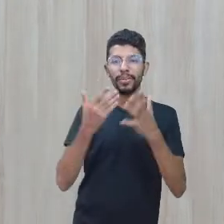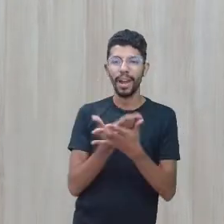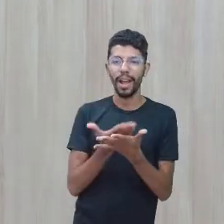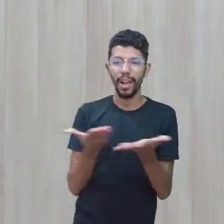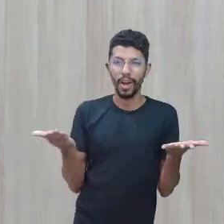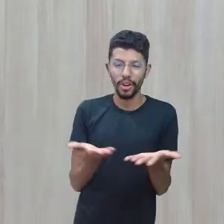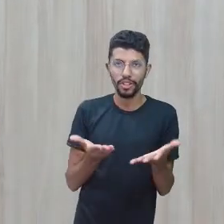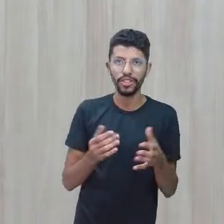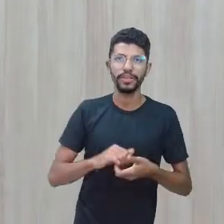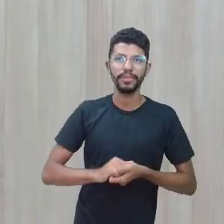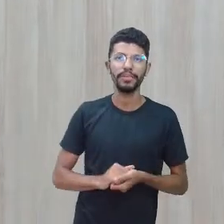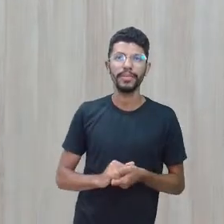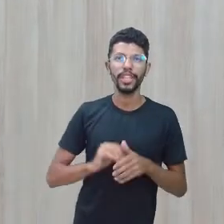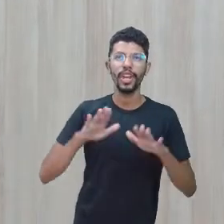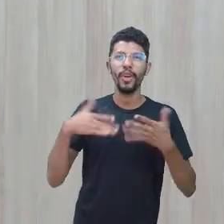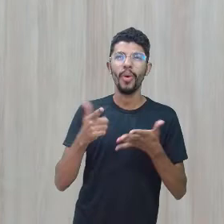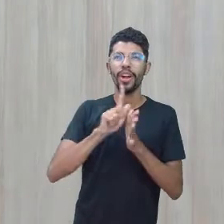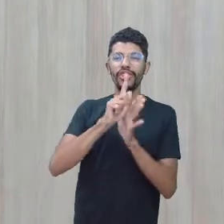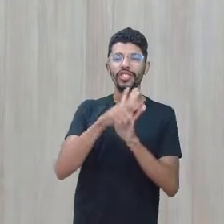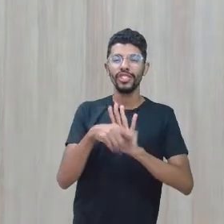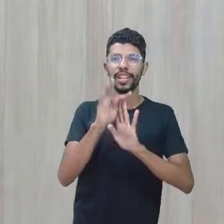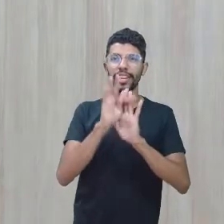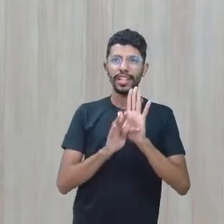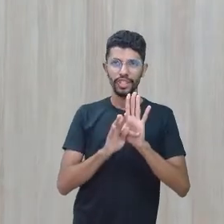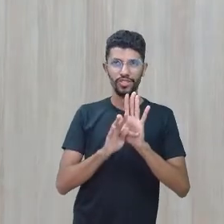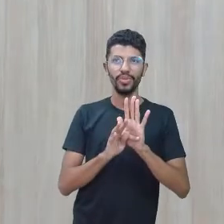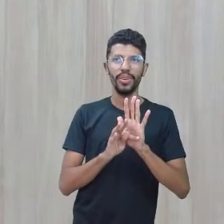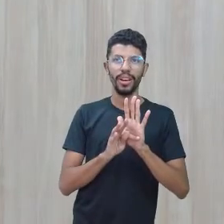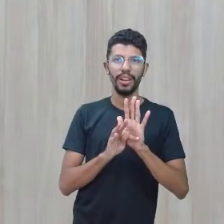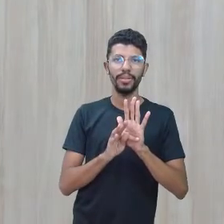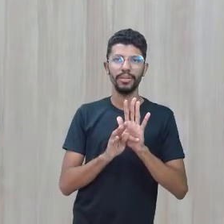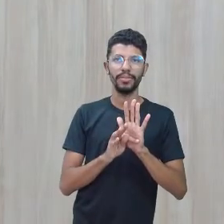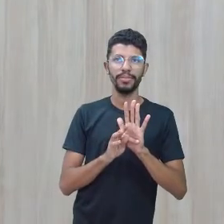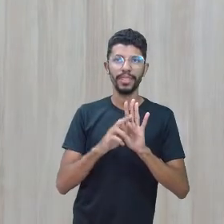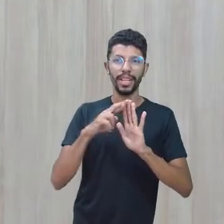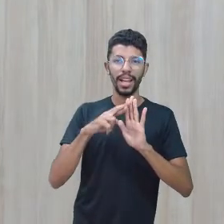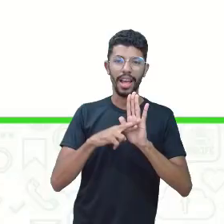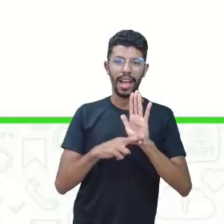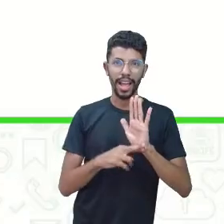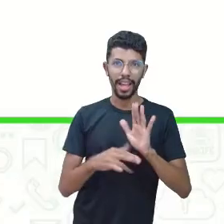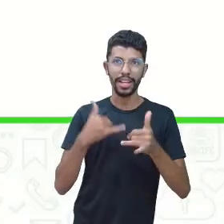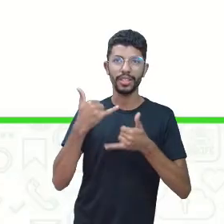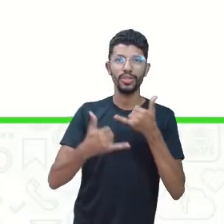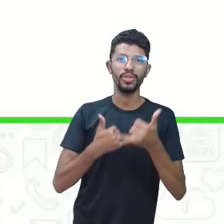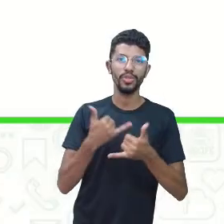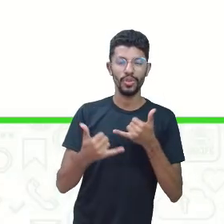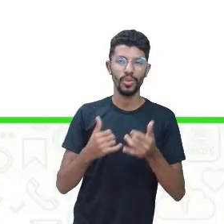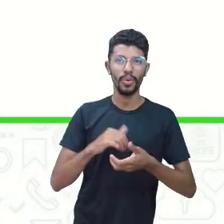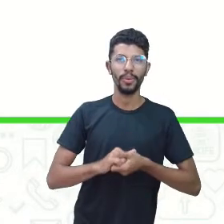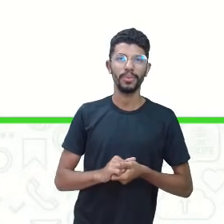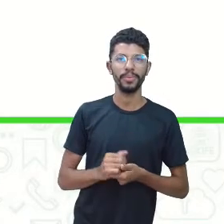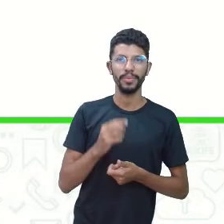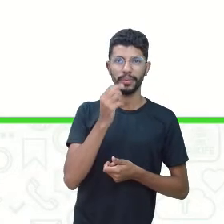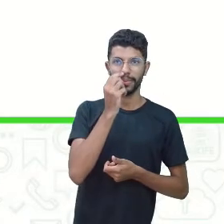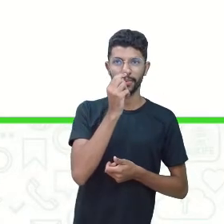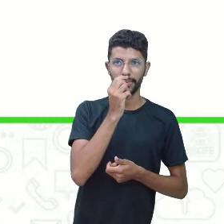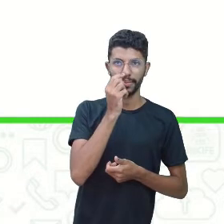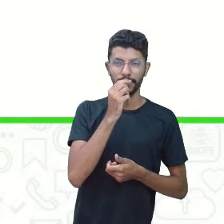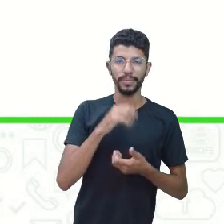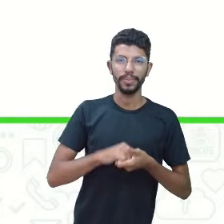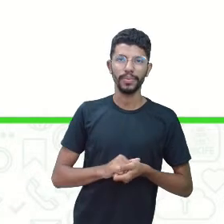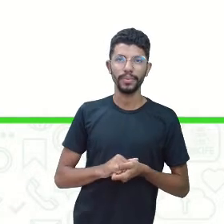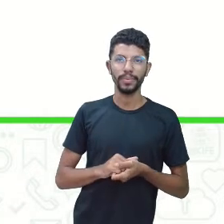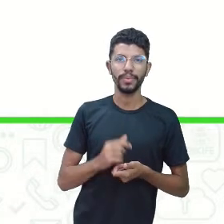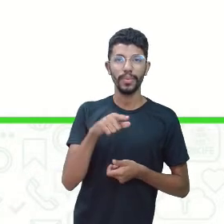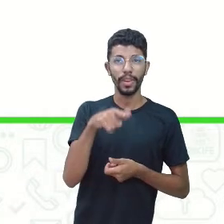hoje. Qual gênero textual da regra de um jogo? Você sabe o